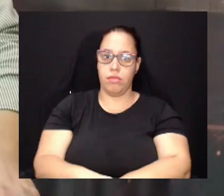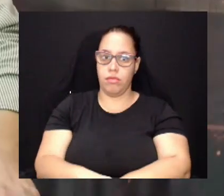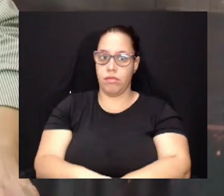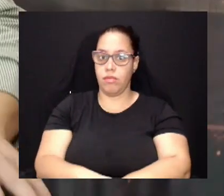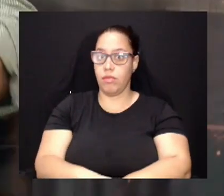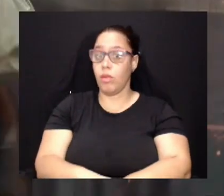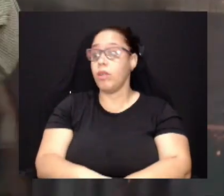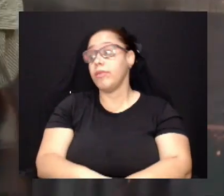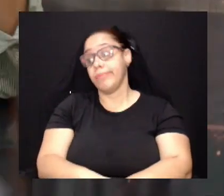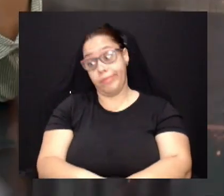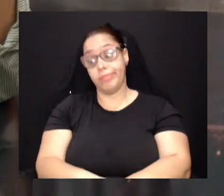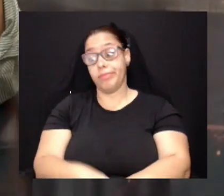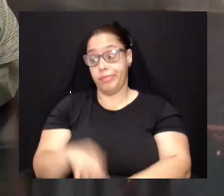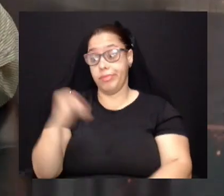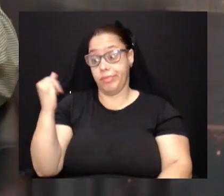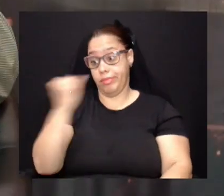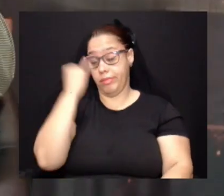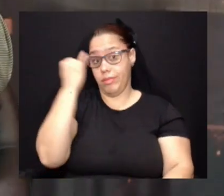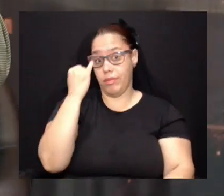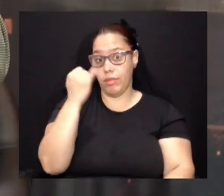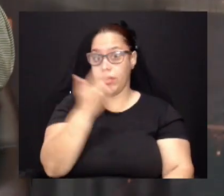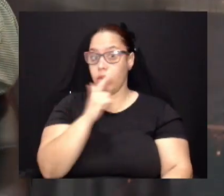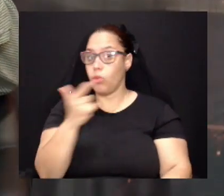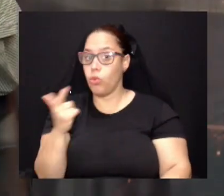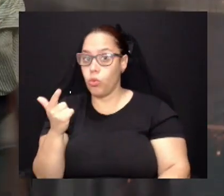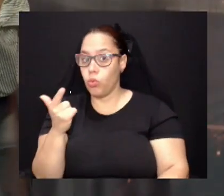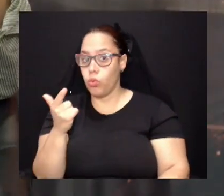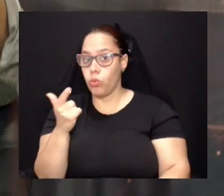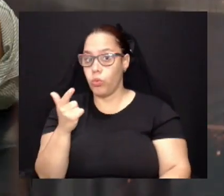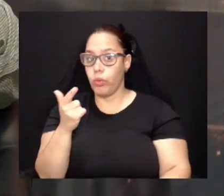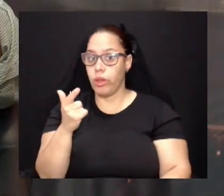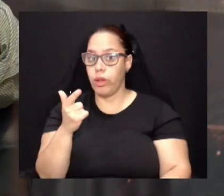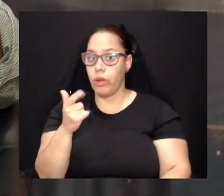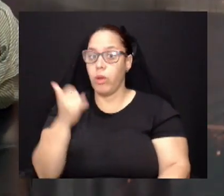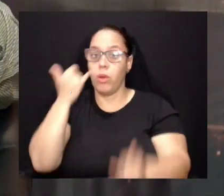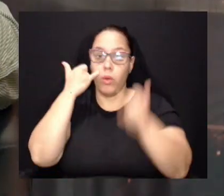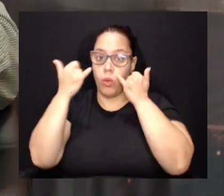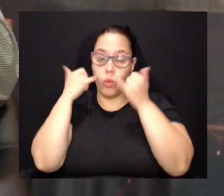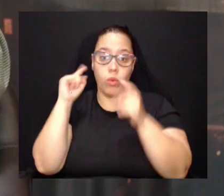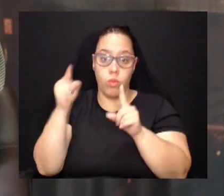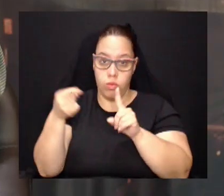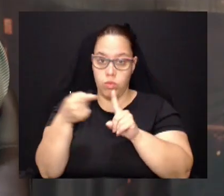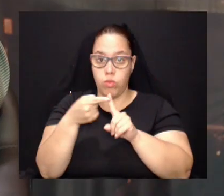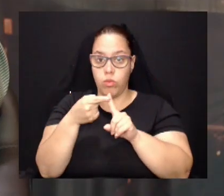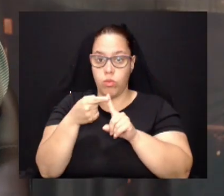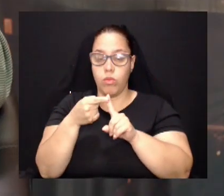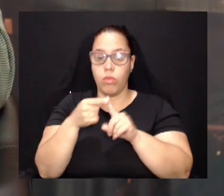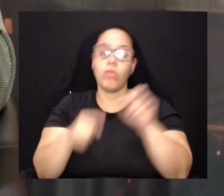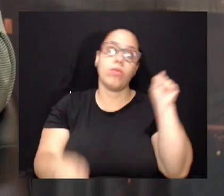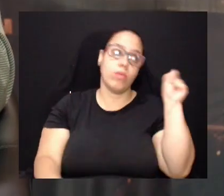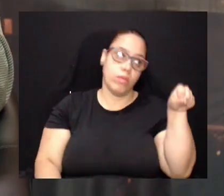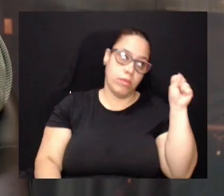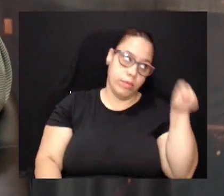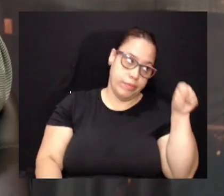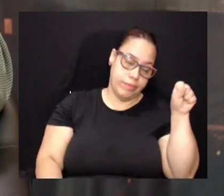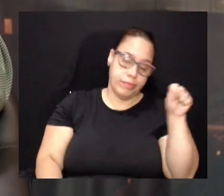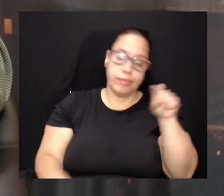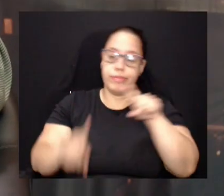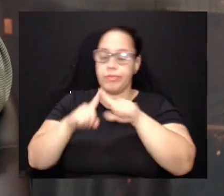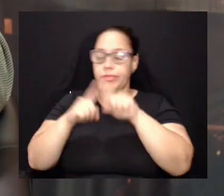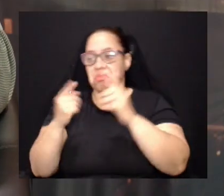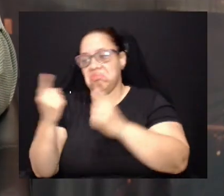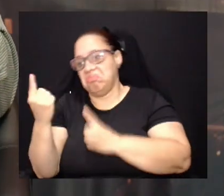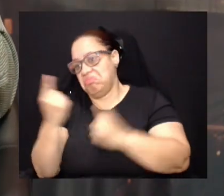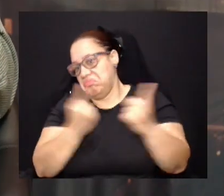ponto importante, não tem, obviamente, informações objetivas sobre isso, né? Sim, Eu acho que vai muito de cada pessoa, se